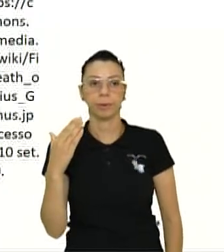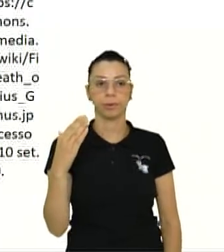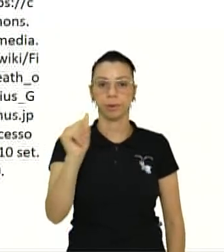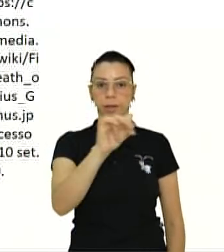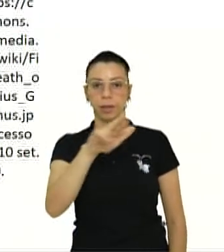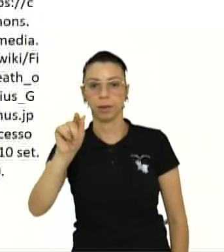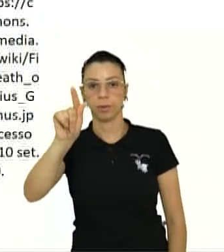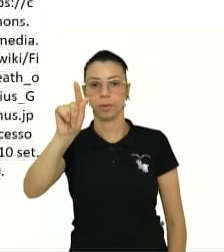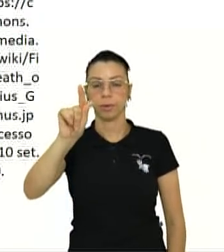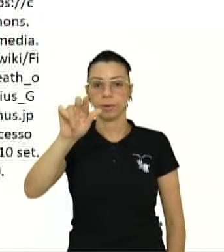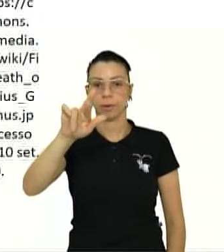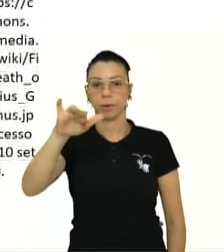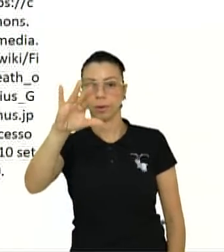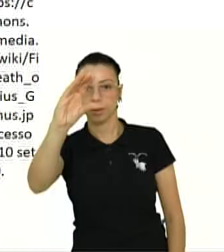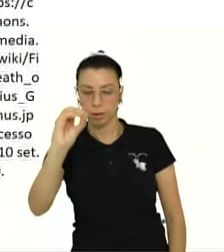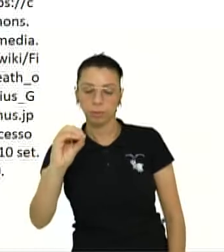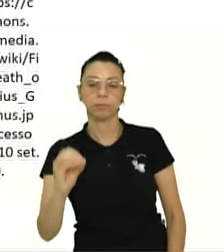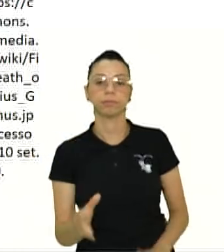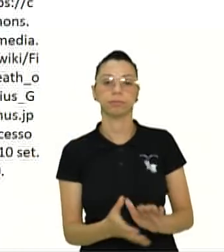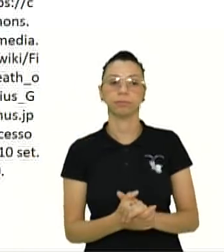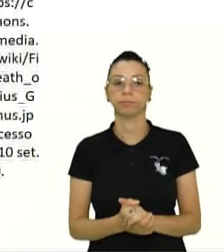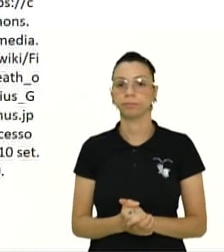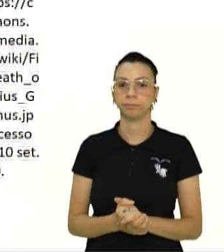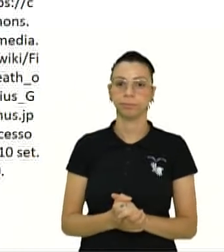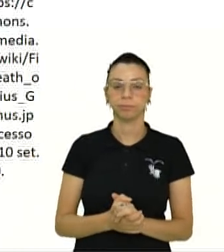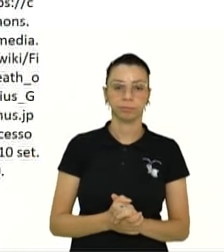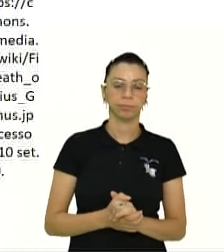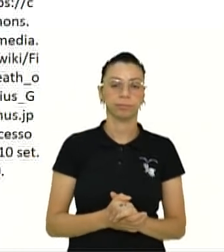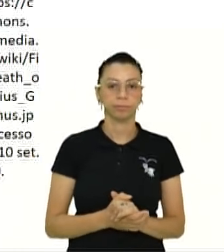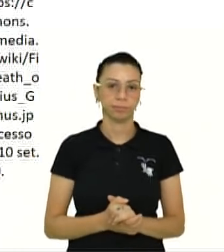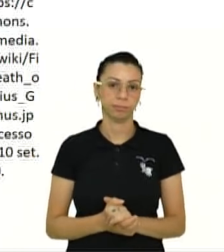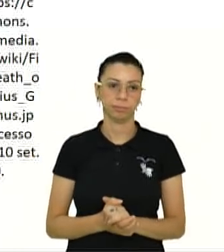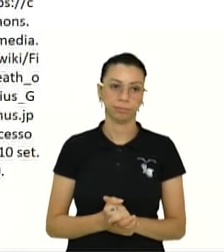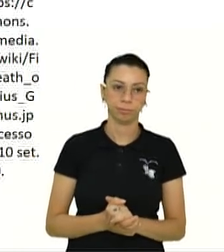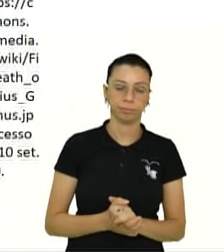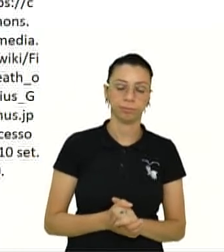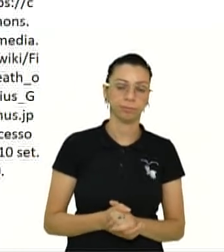com vocês, né? No caso, o